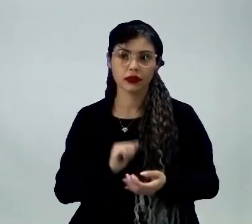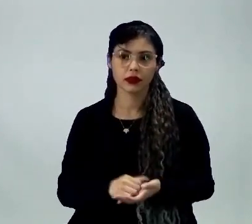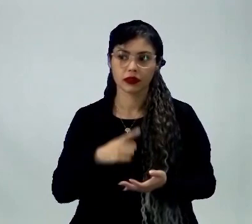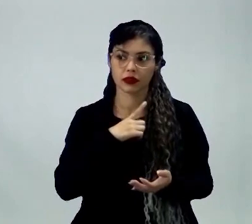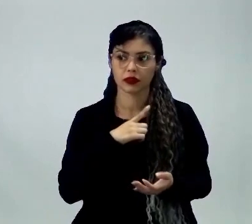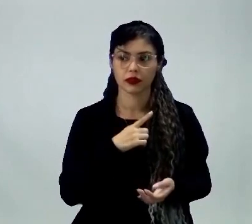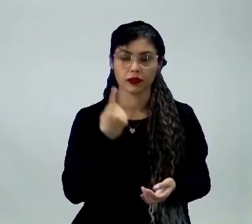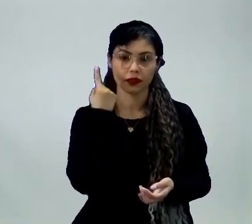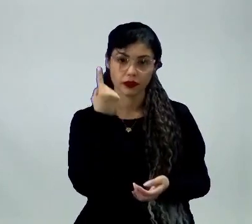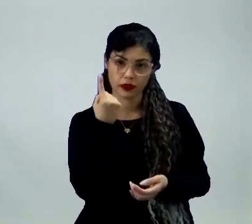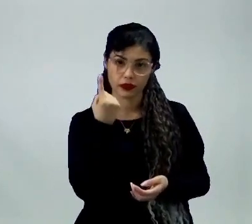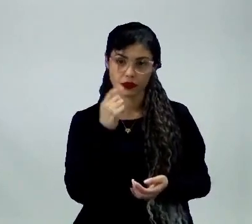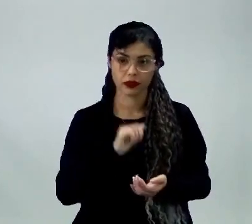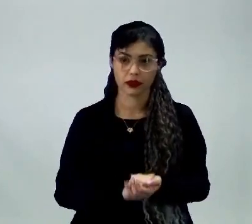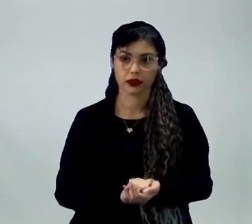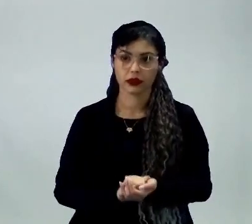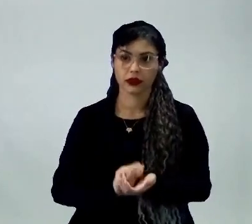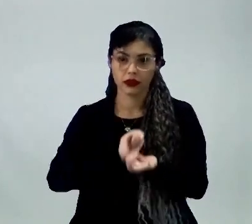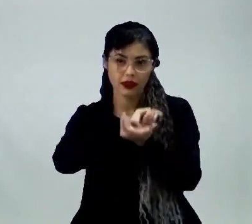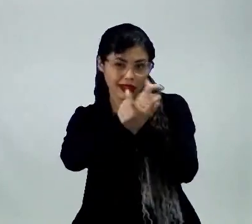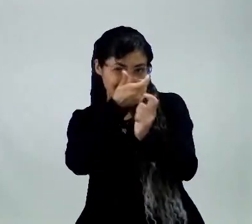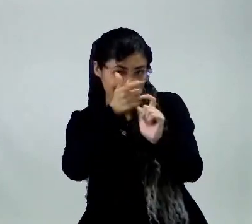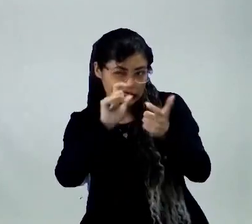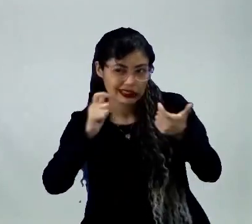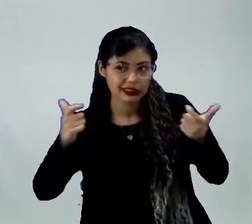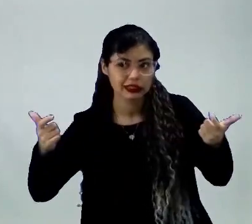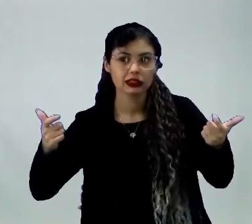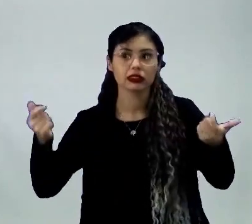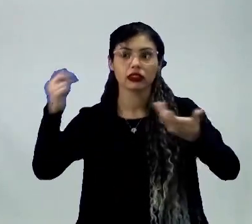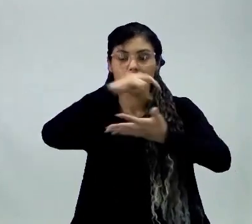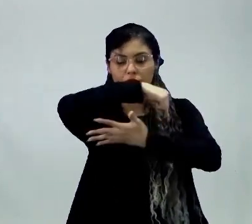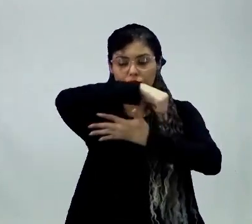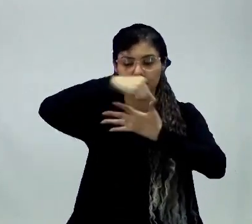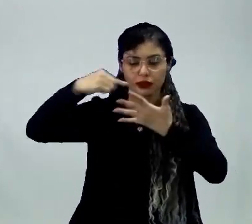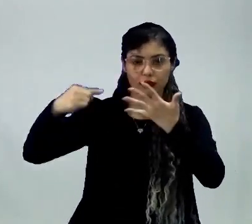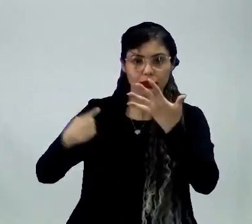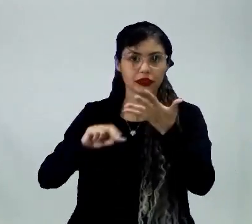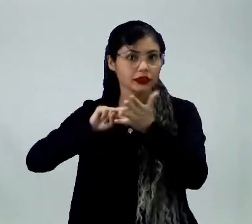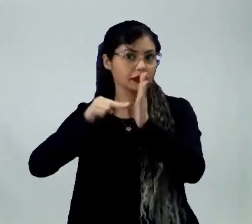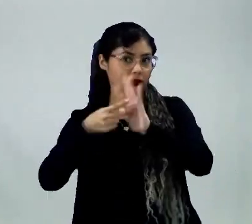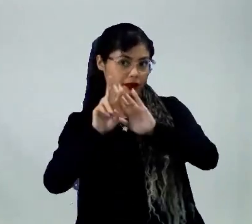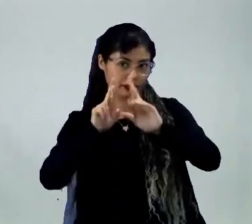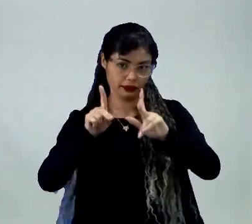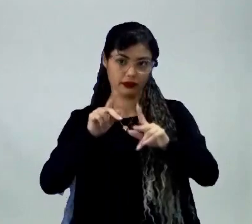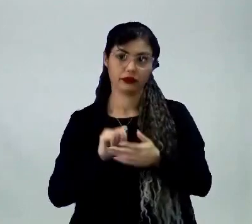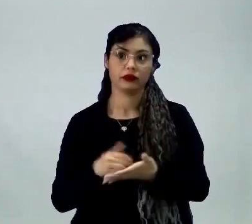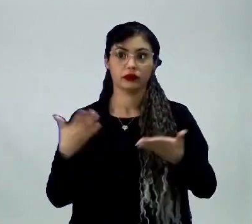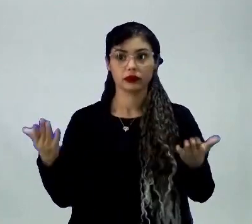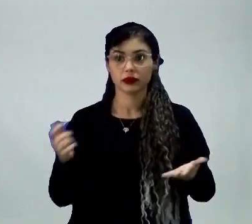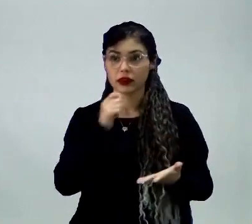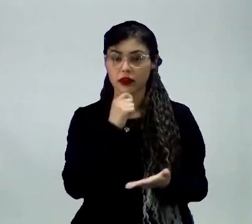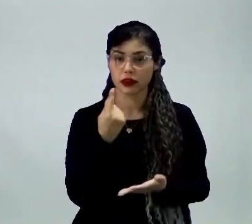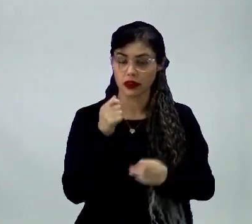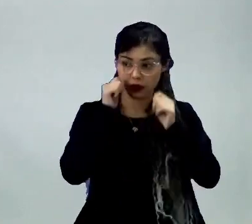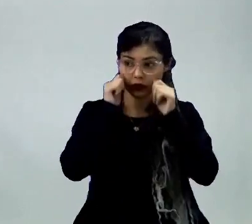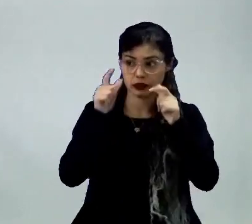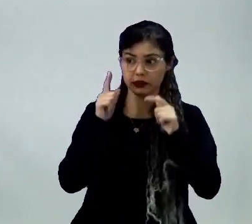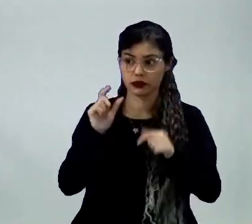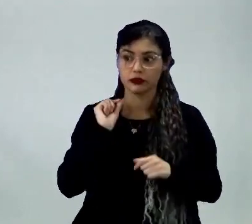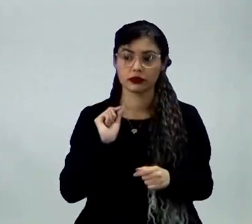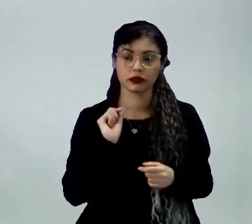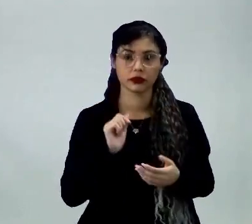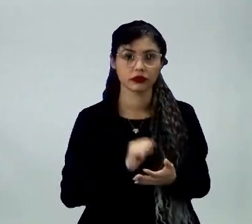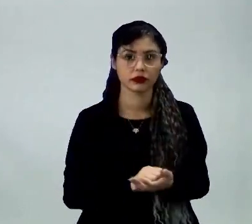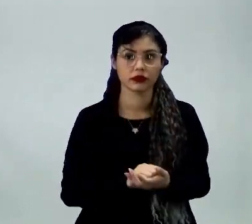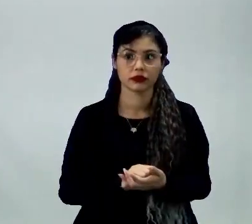que tinha uma mega de diferentes significados. Inclusive, um que me chamou muita